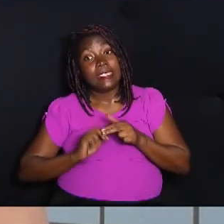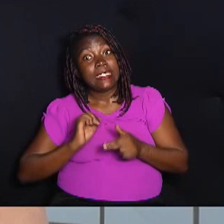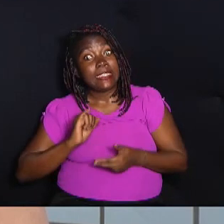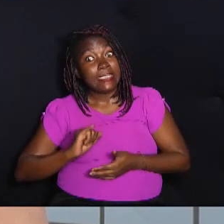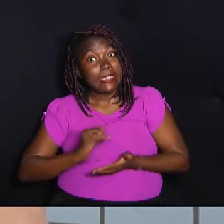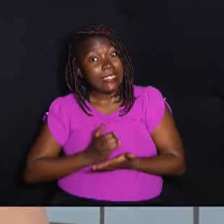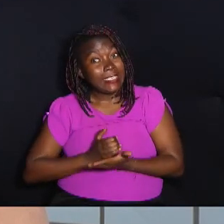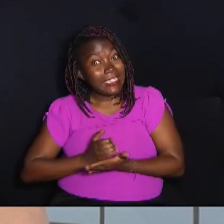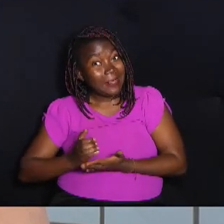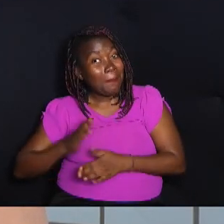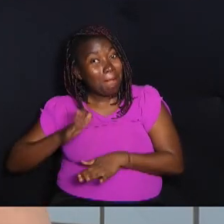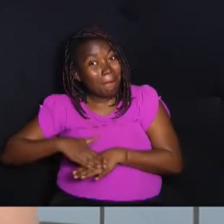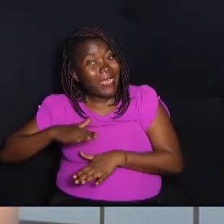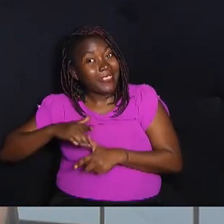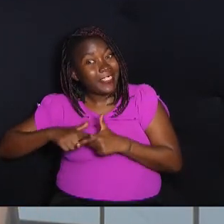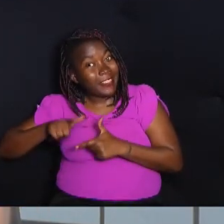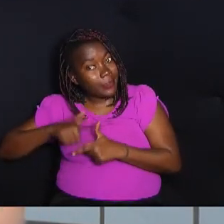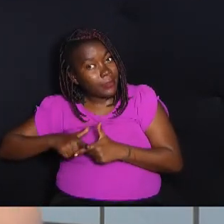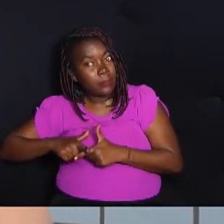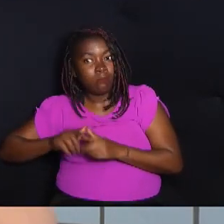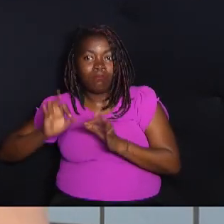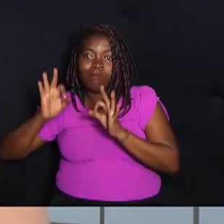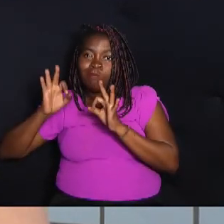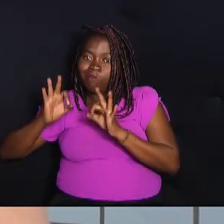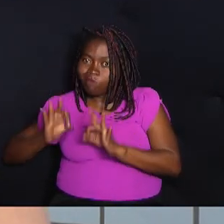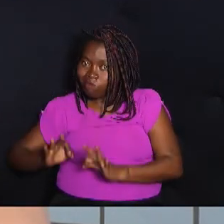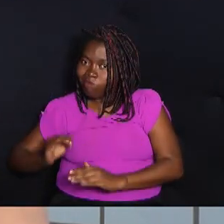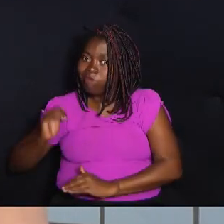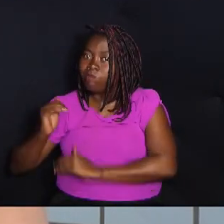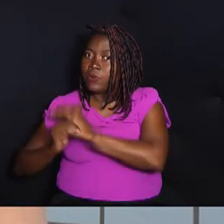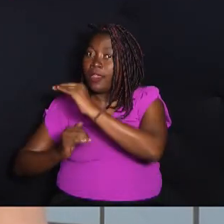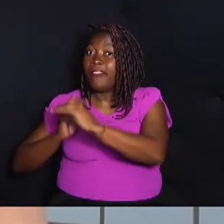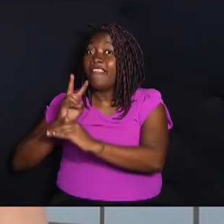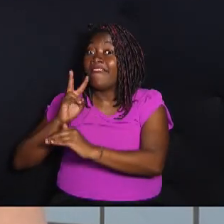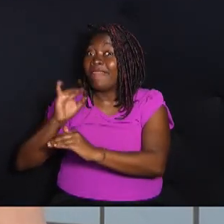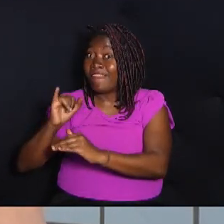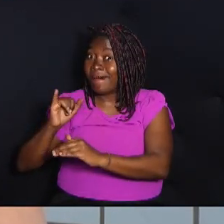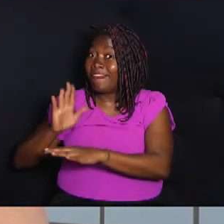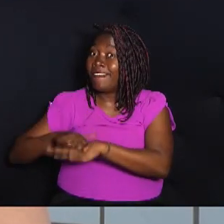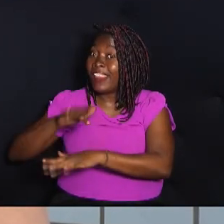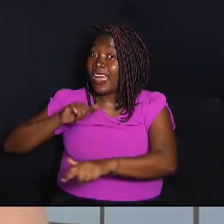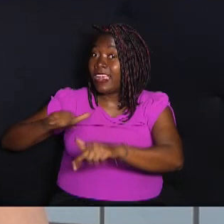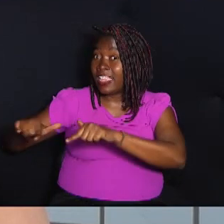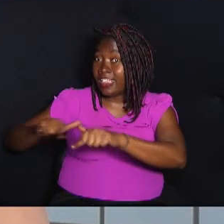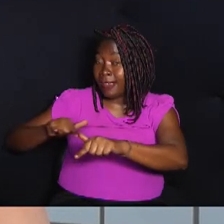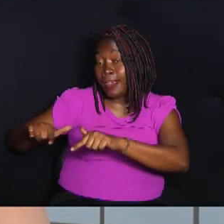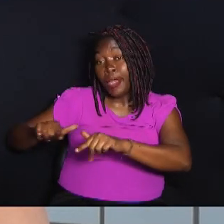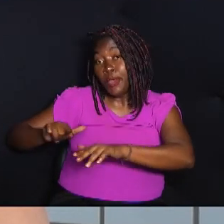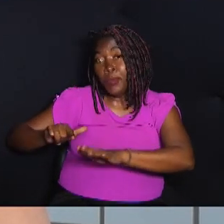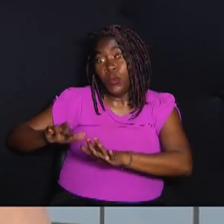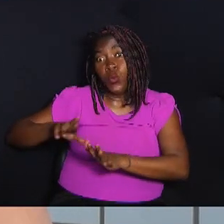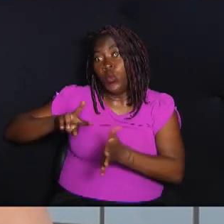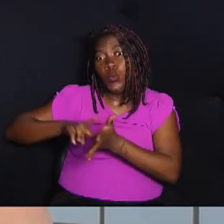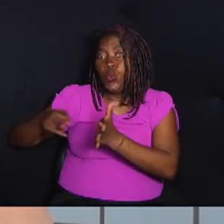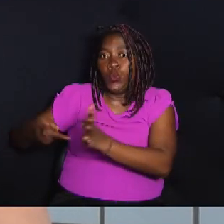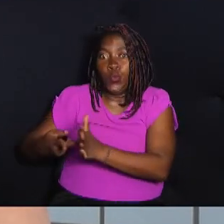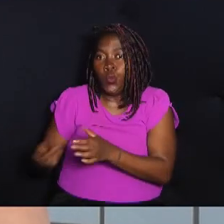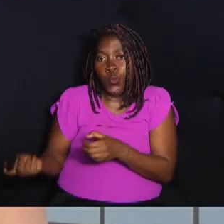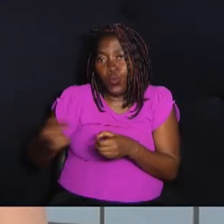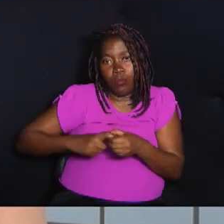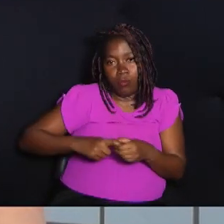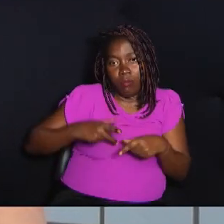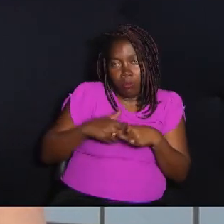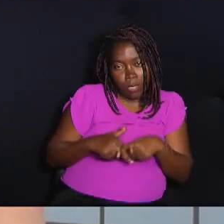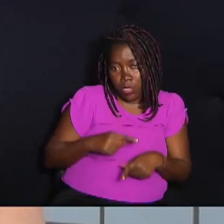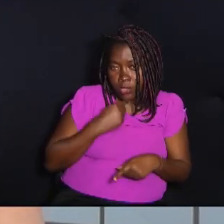mais comprometido, com certeza o desenvolvimento vai dar muito mais trabalho. Não que não possa ser revertido, mas